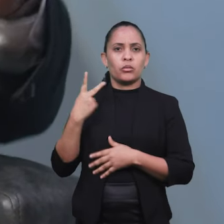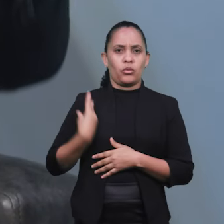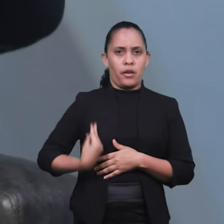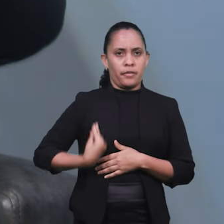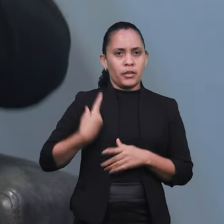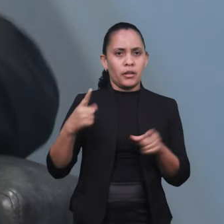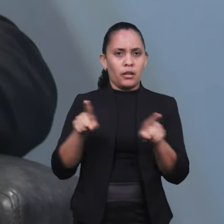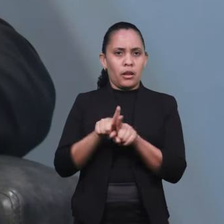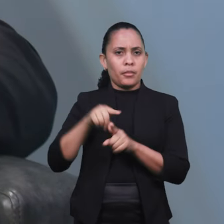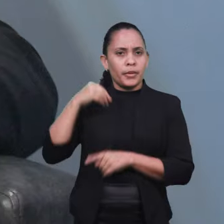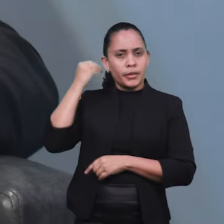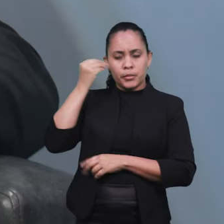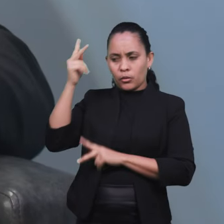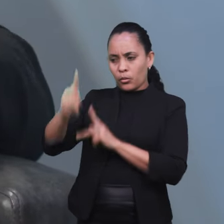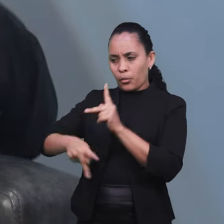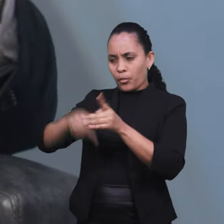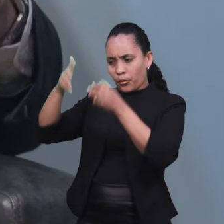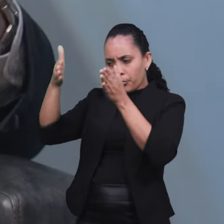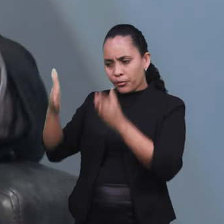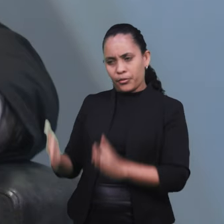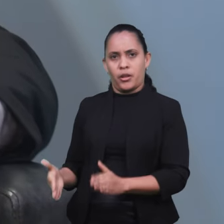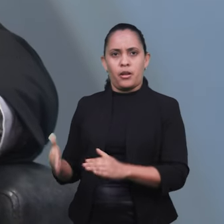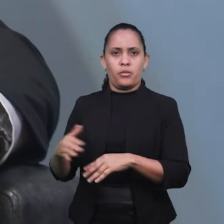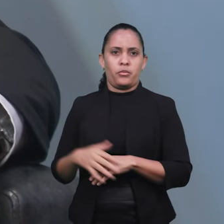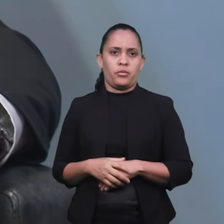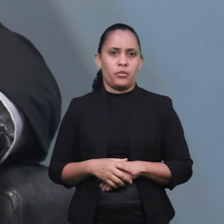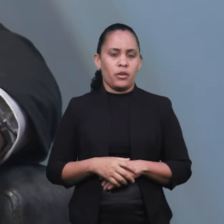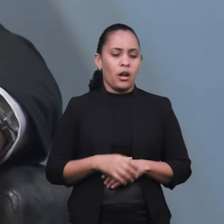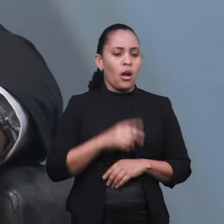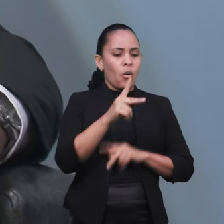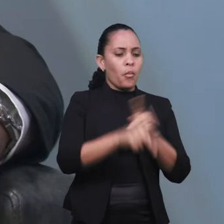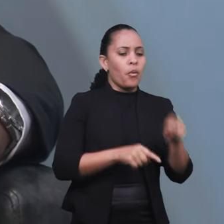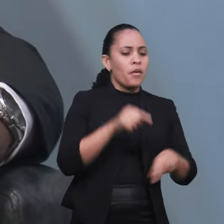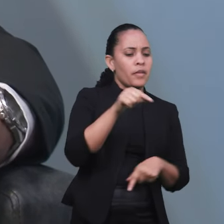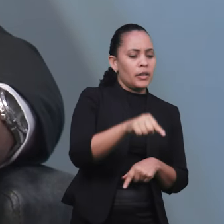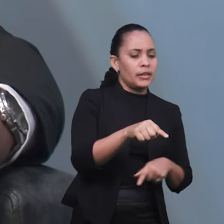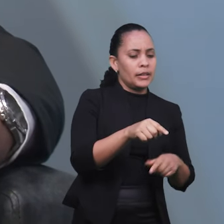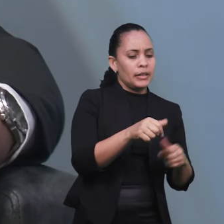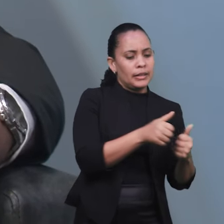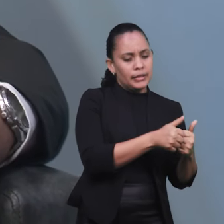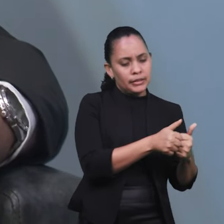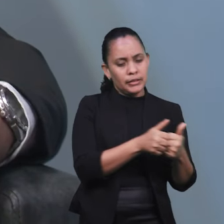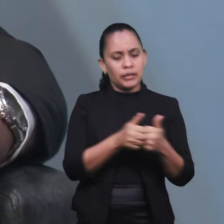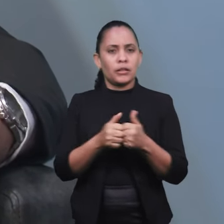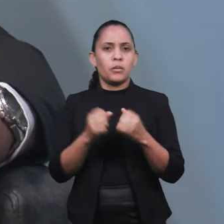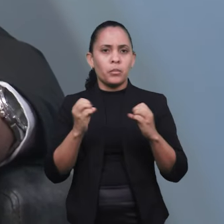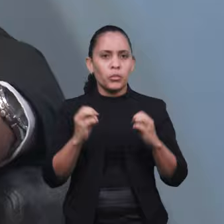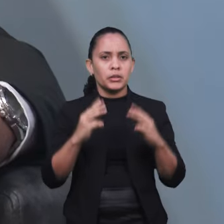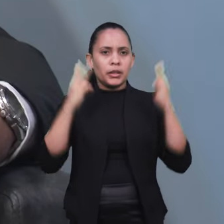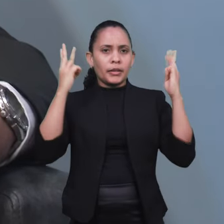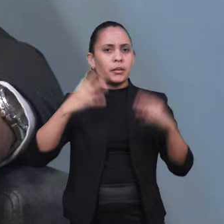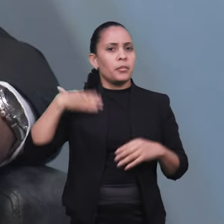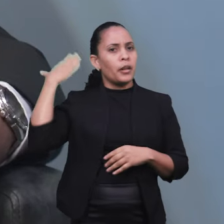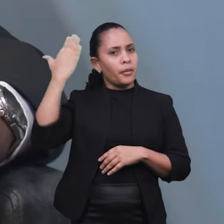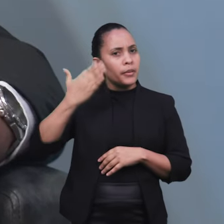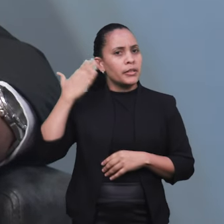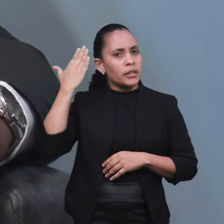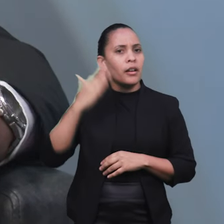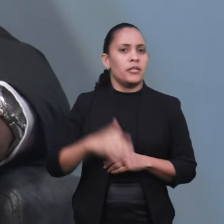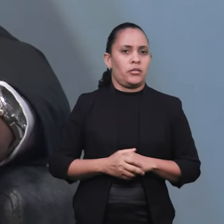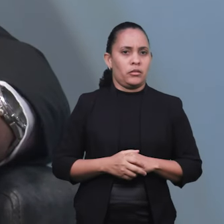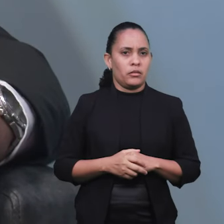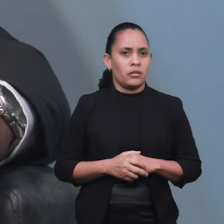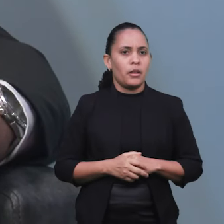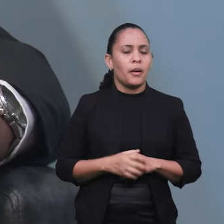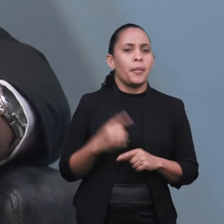que é a experiência da igreja. Aquele povo, pastor, seguiu a Moisés pela mensagem. Aquele povo seguiu a